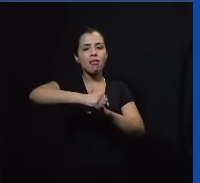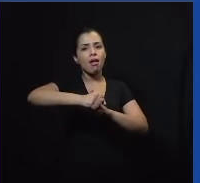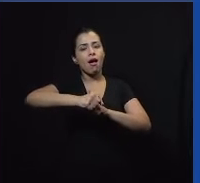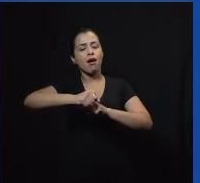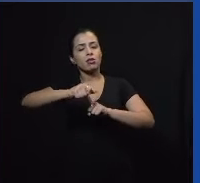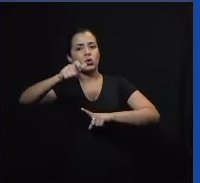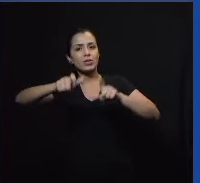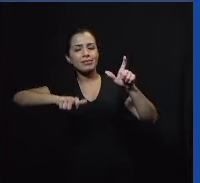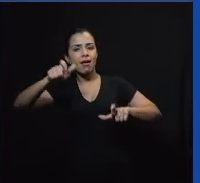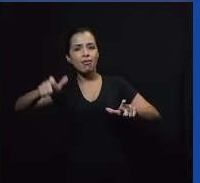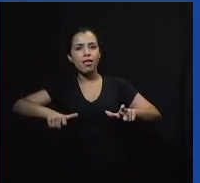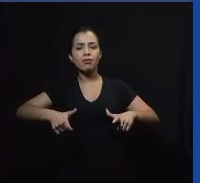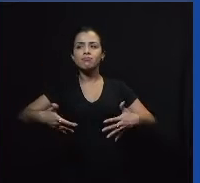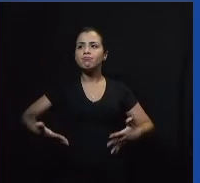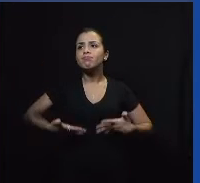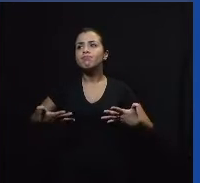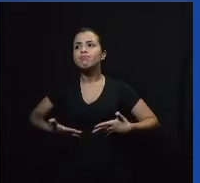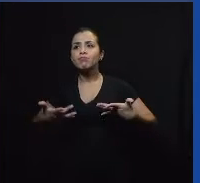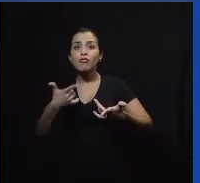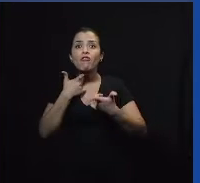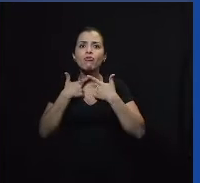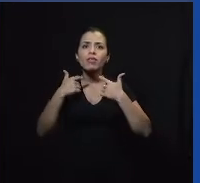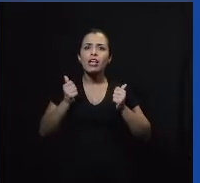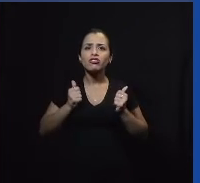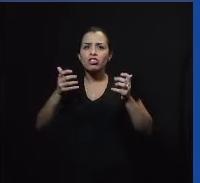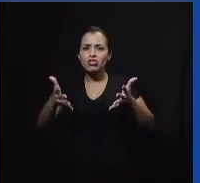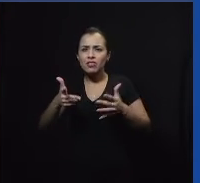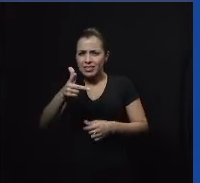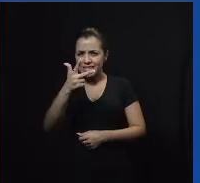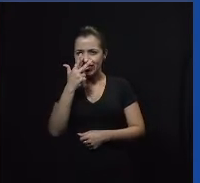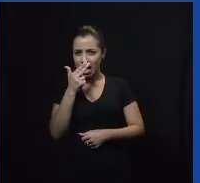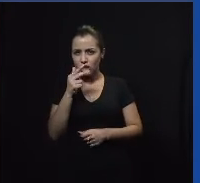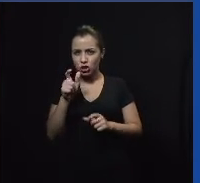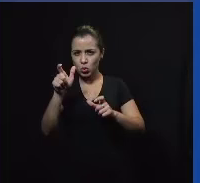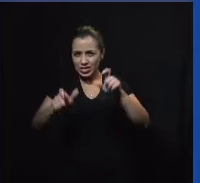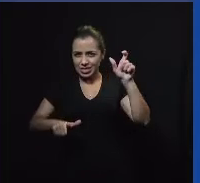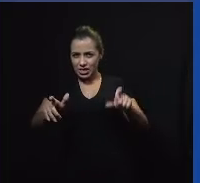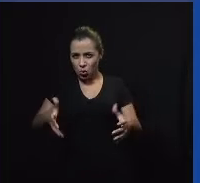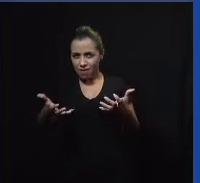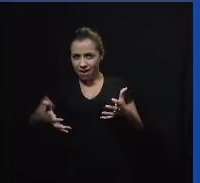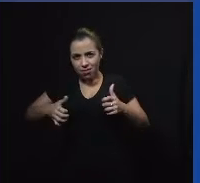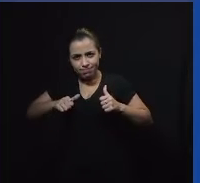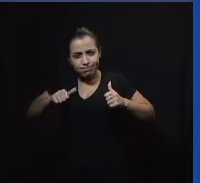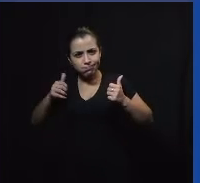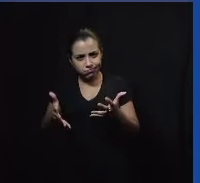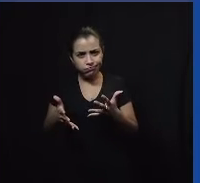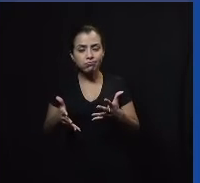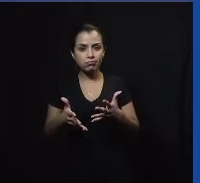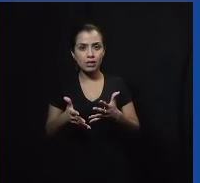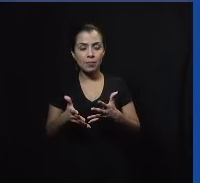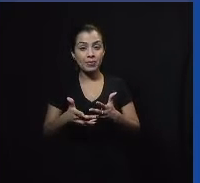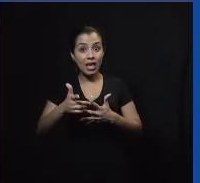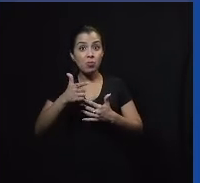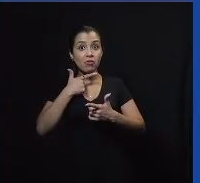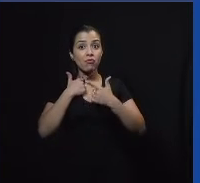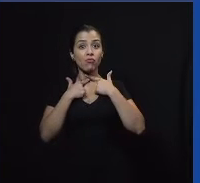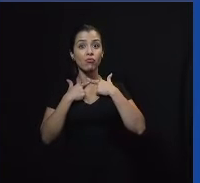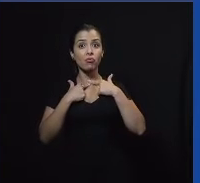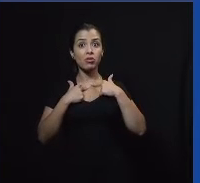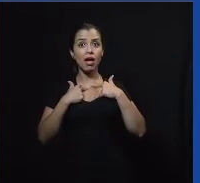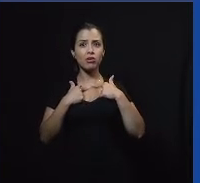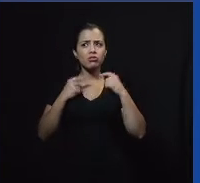ou essa vontade para agir, né? O cidadão quer agir, né? Isso é um desejo que a gente está vendo